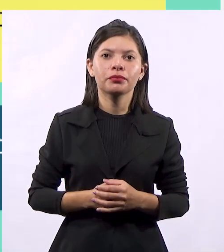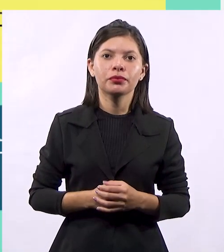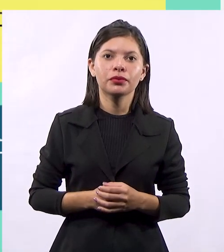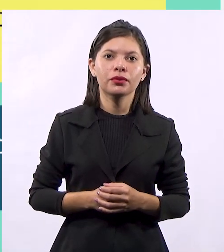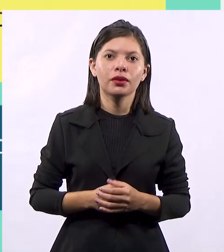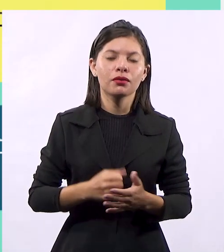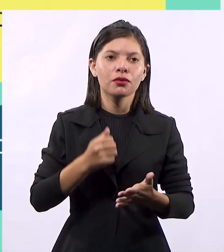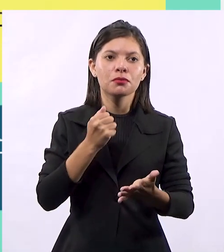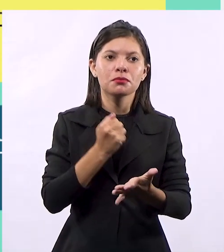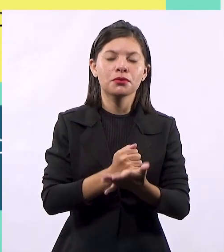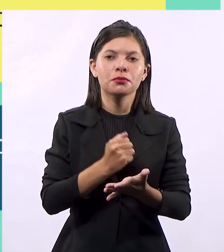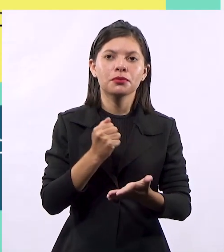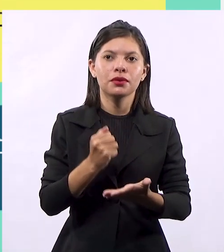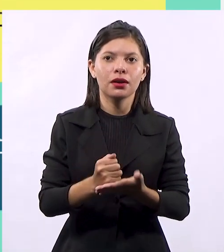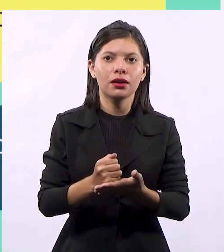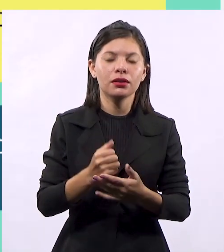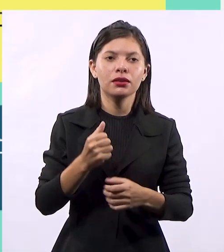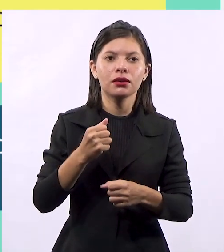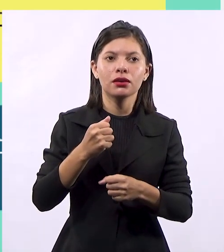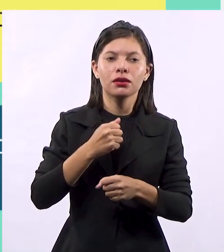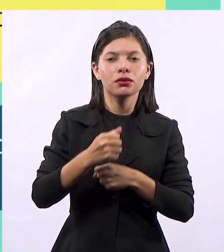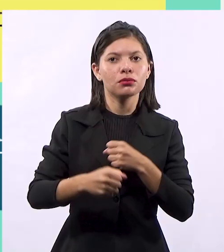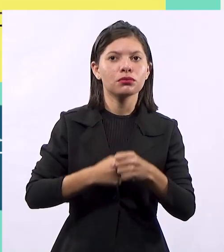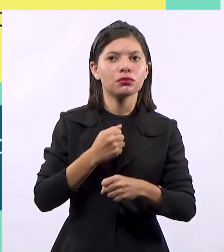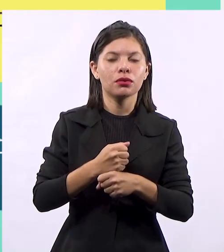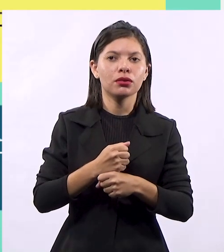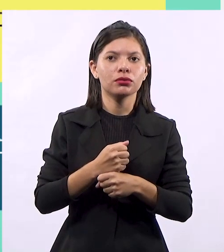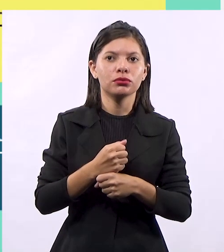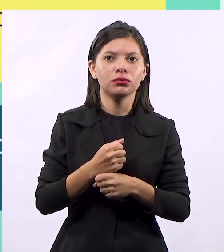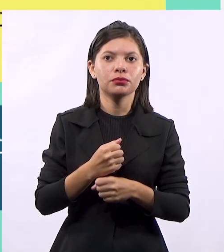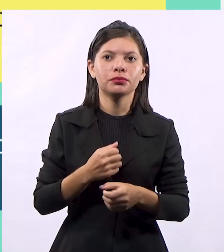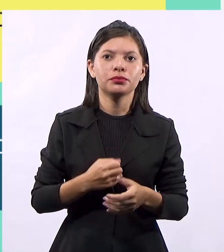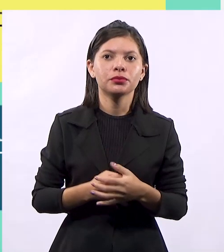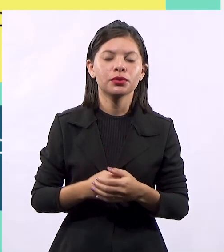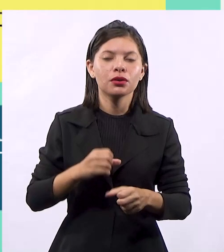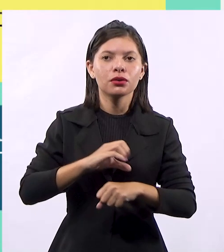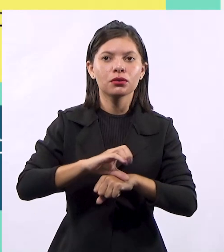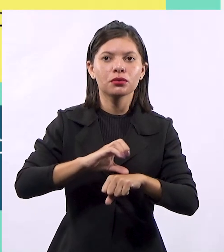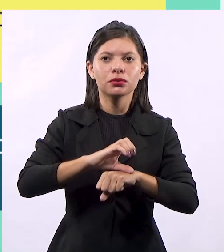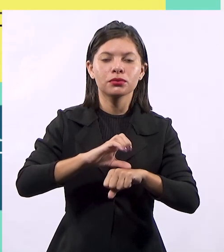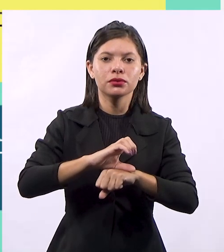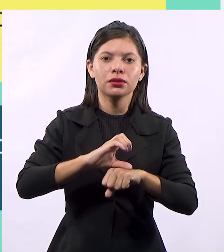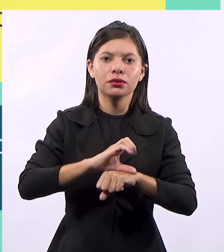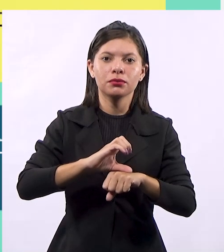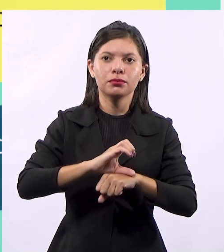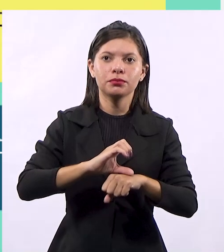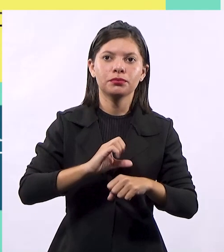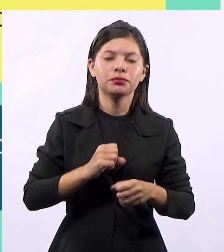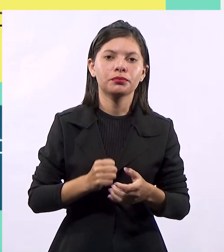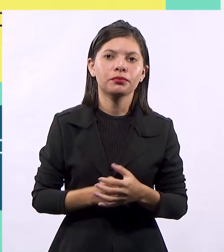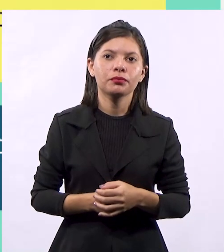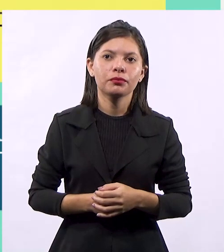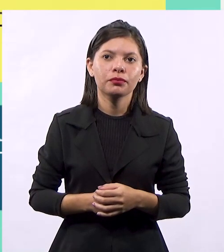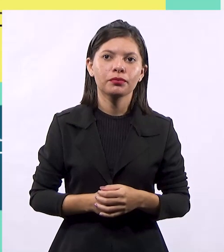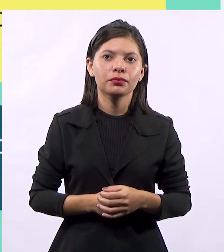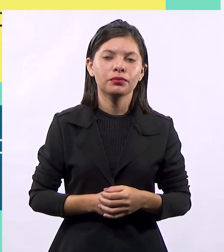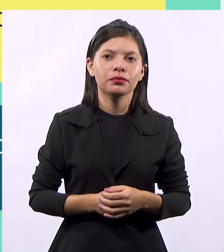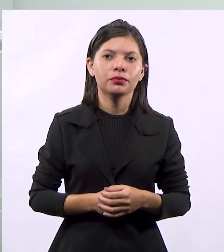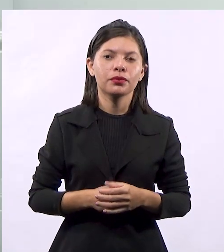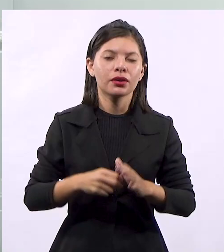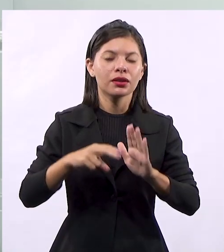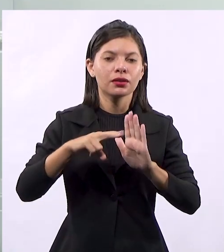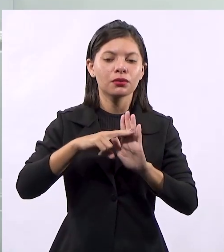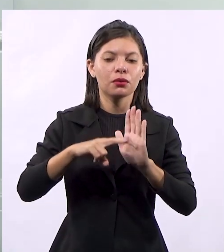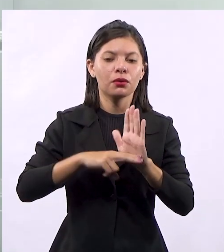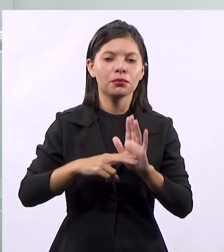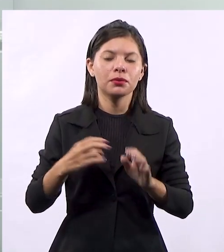direito subjetivo explicitado pela Constituição Federal de 1988. Então, a Constituição